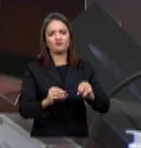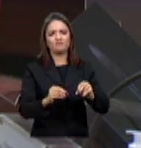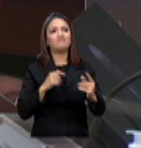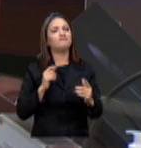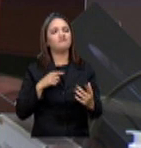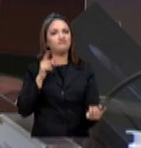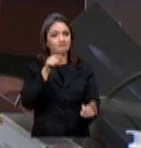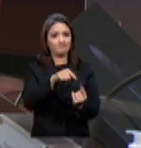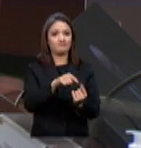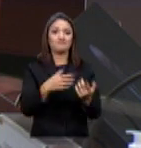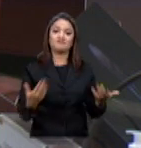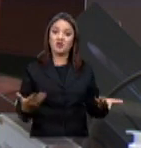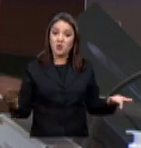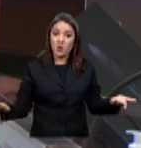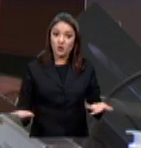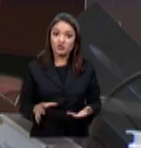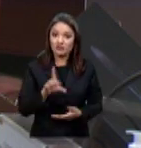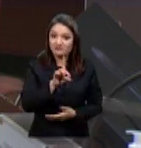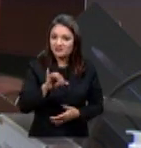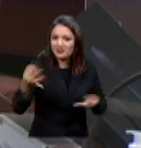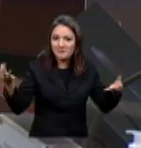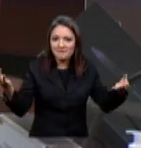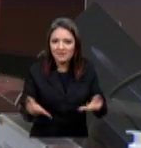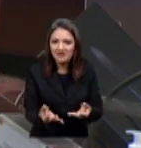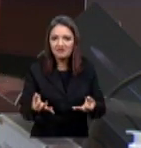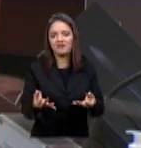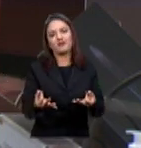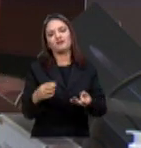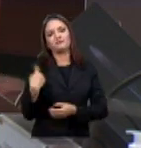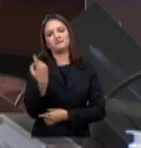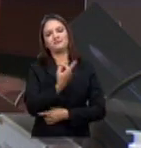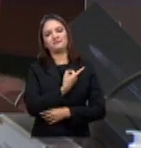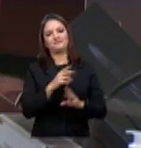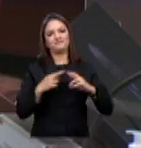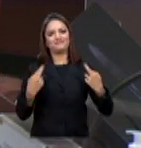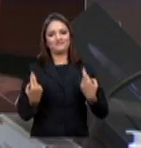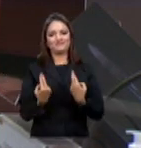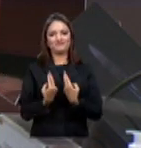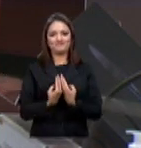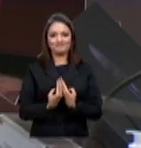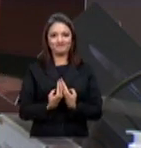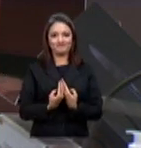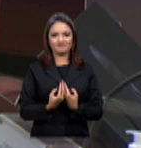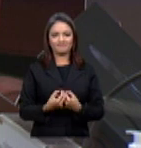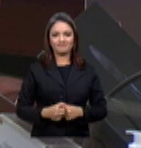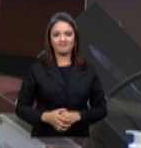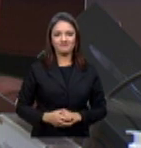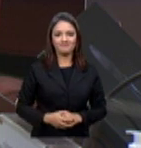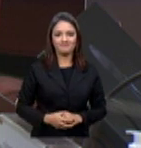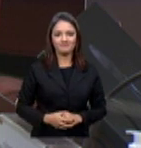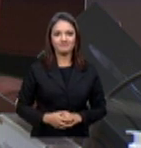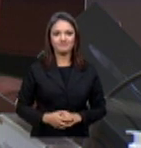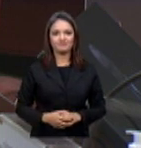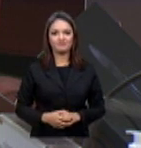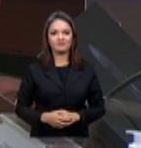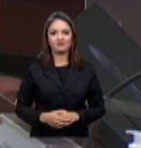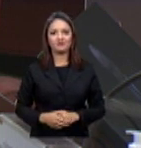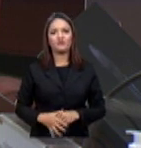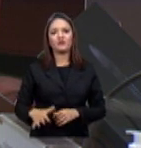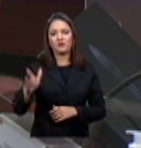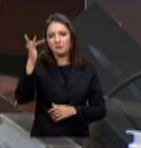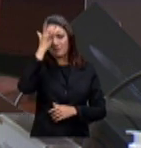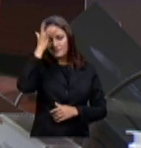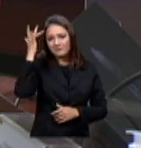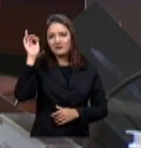simbolicamente a de quatro para estarmos aqui pessoas que têm o sereno da vida e que